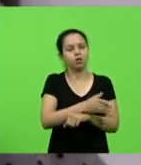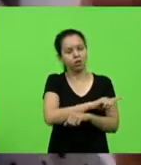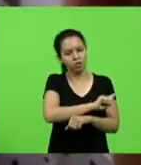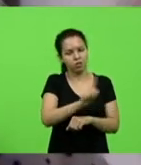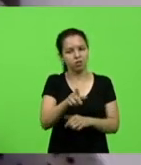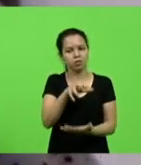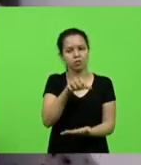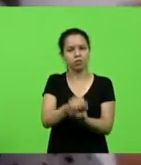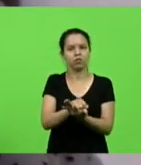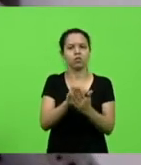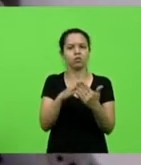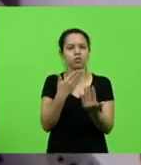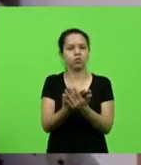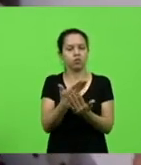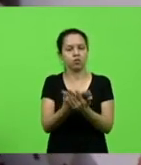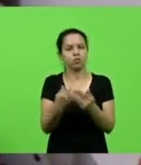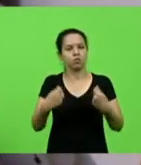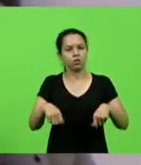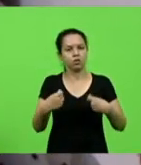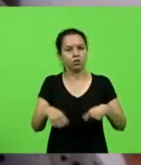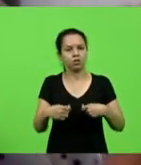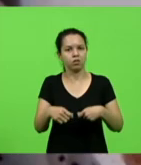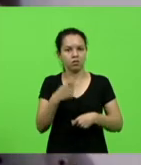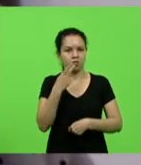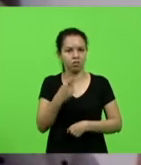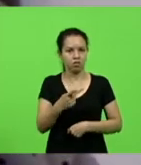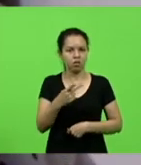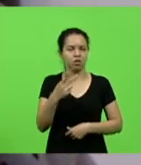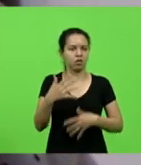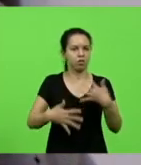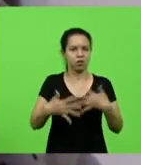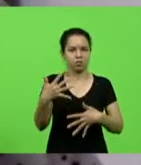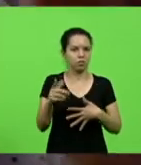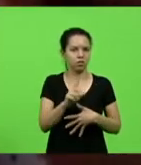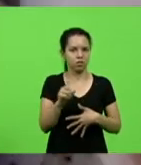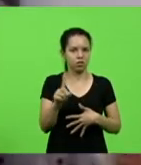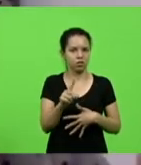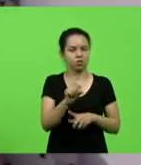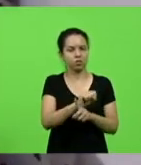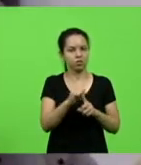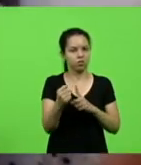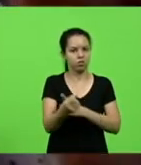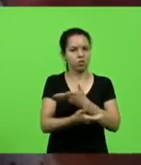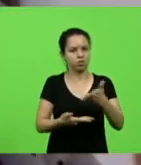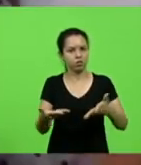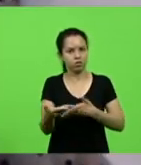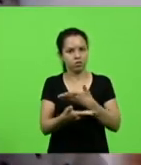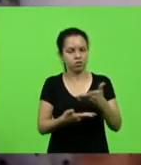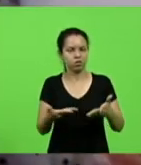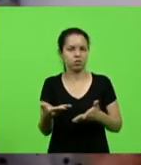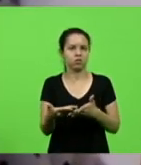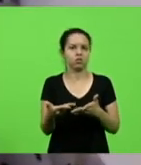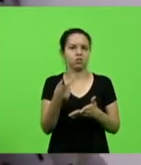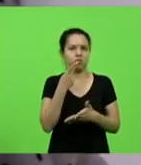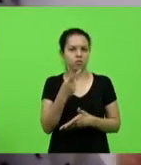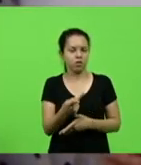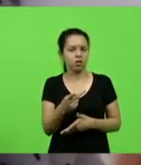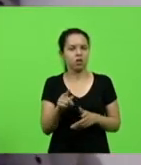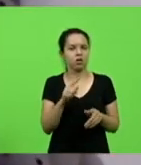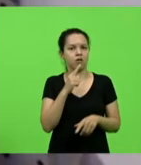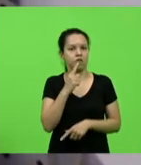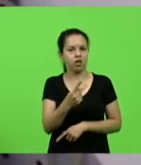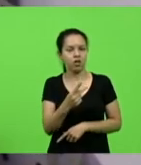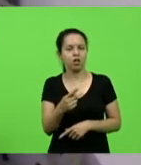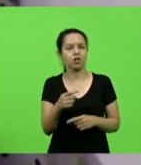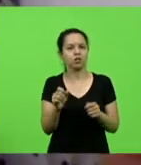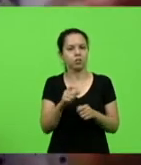escola. Dizer que não atrapalha na socialização da nossa criança, negar a possibilidade de